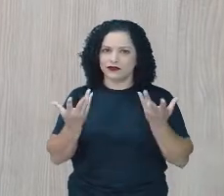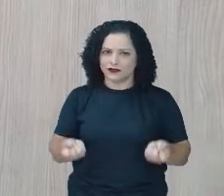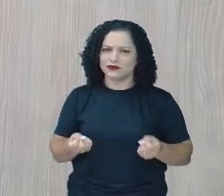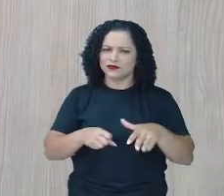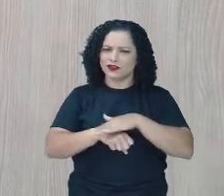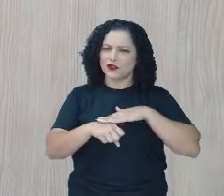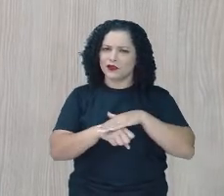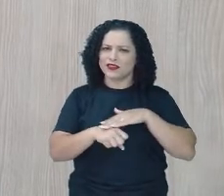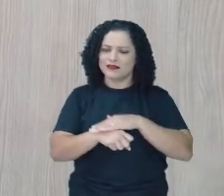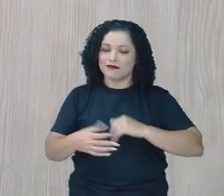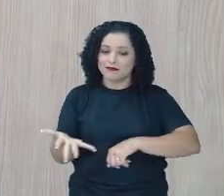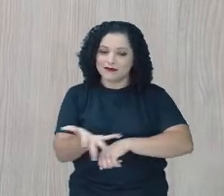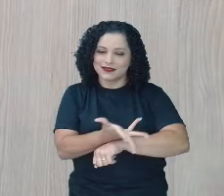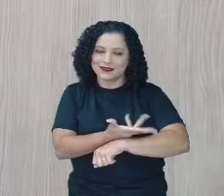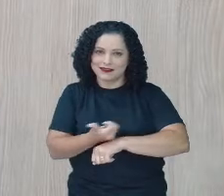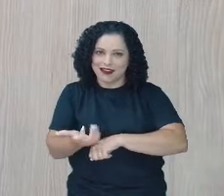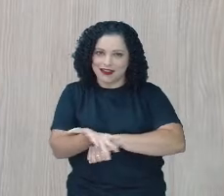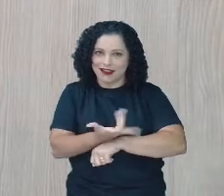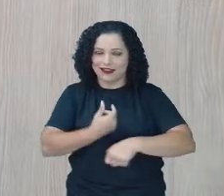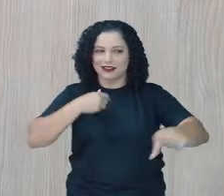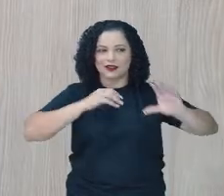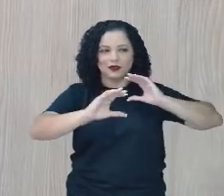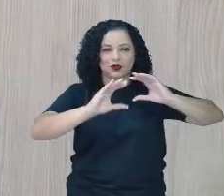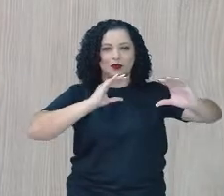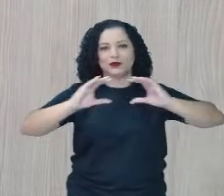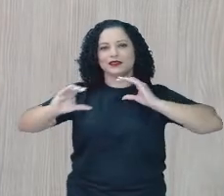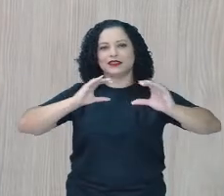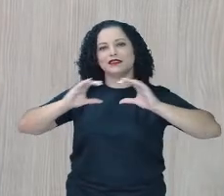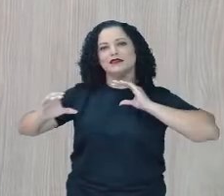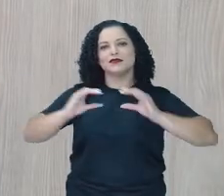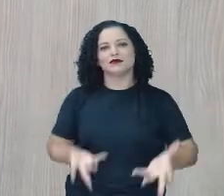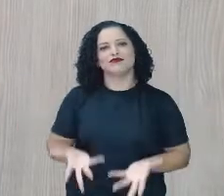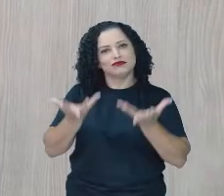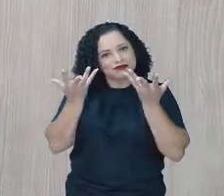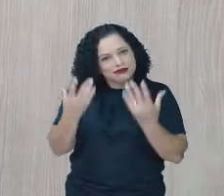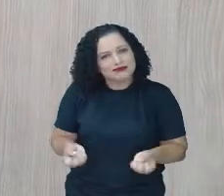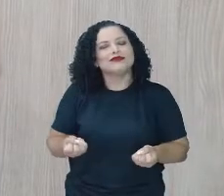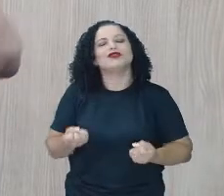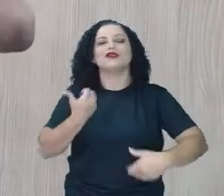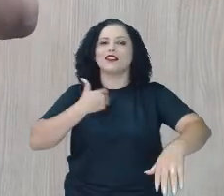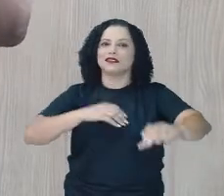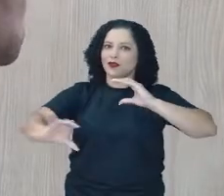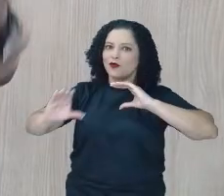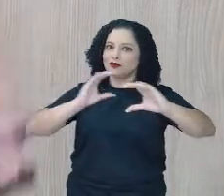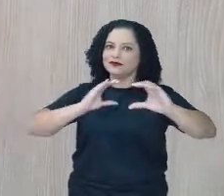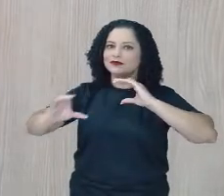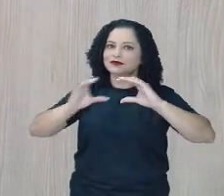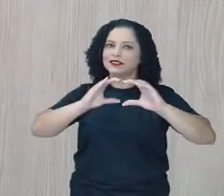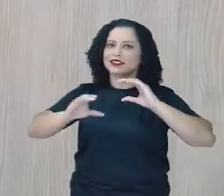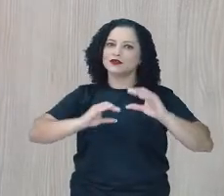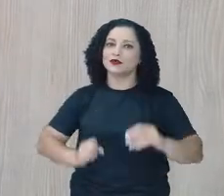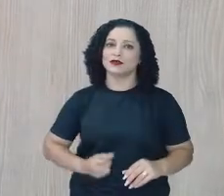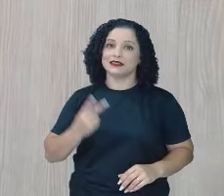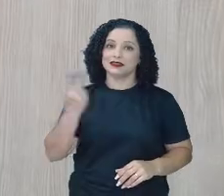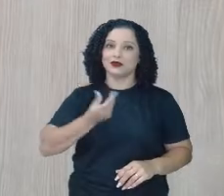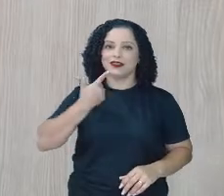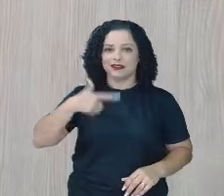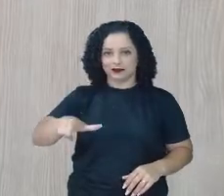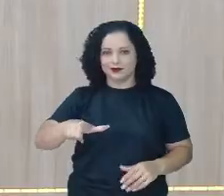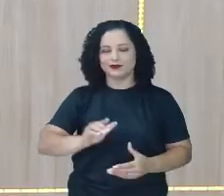nossa habilidade brasileira comunicativa em uma habilidade comunicativa em uma segunda língua, tá?